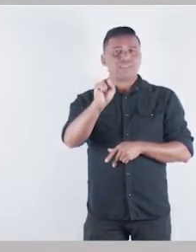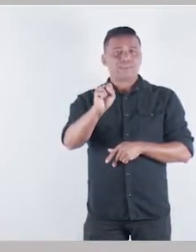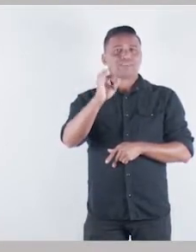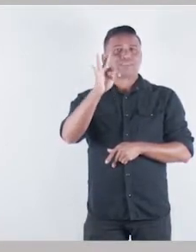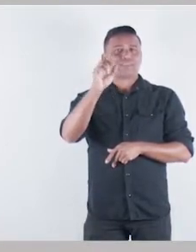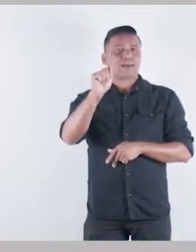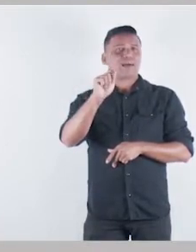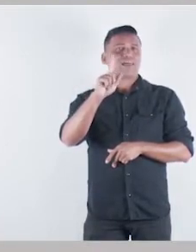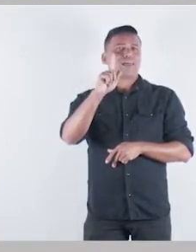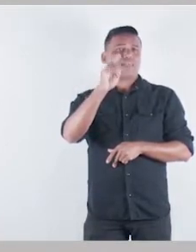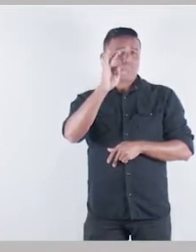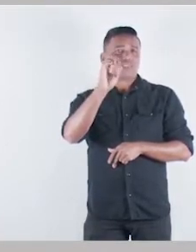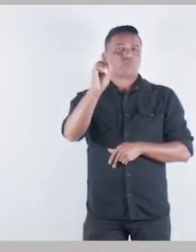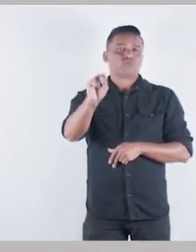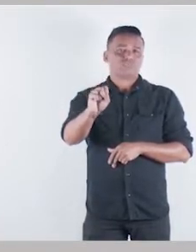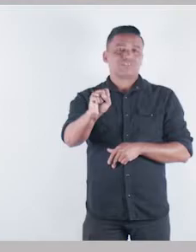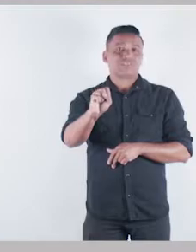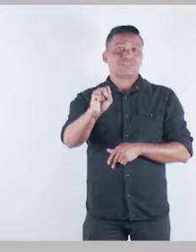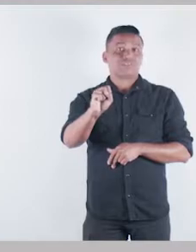E